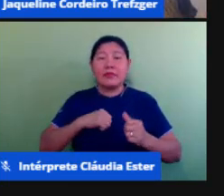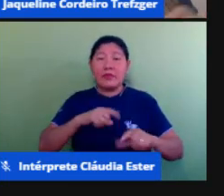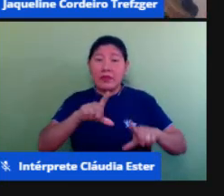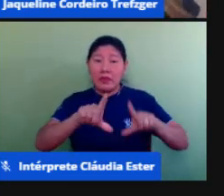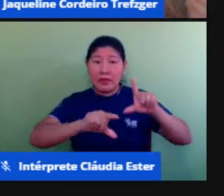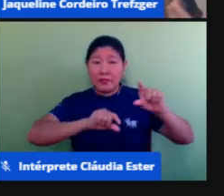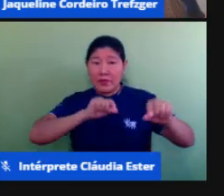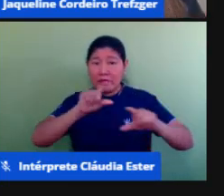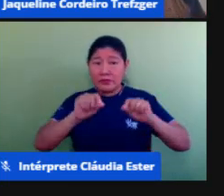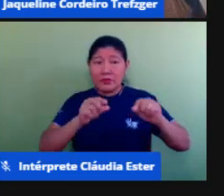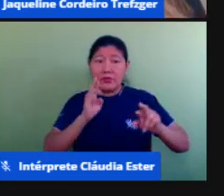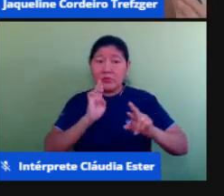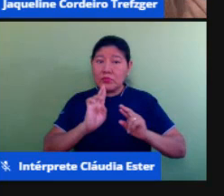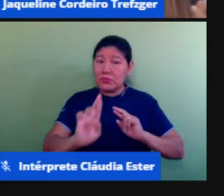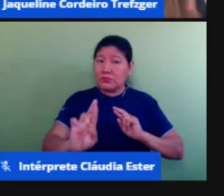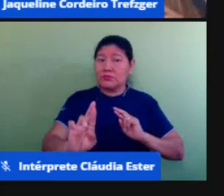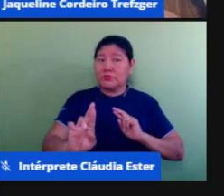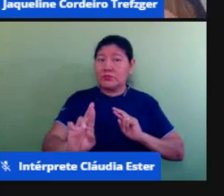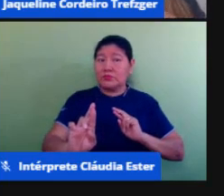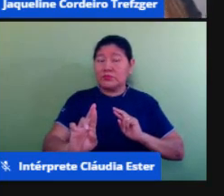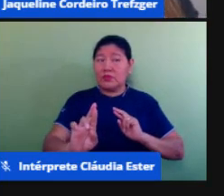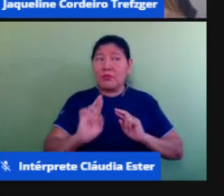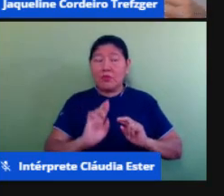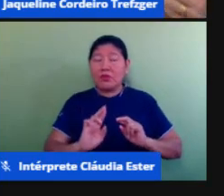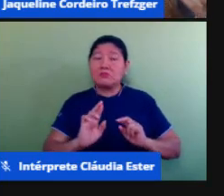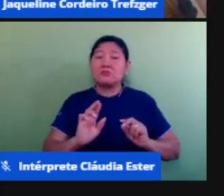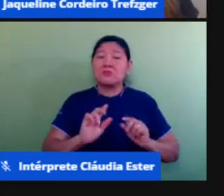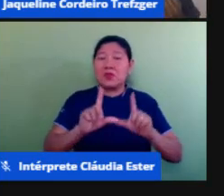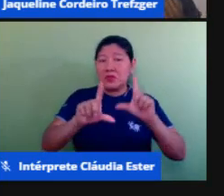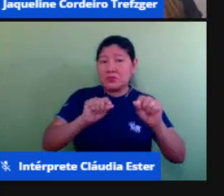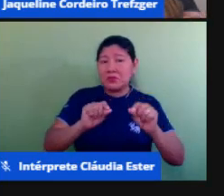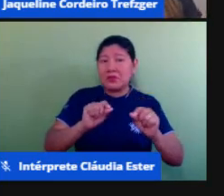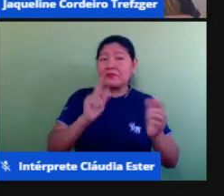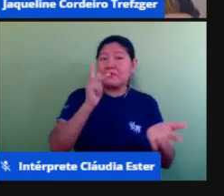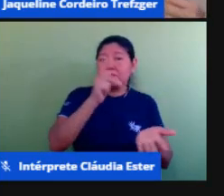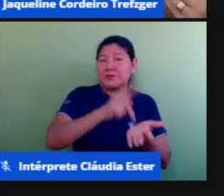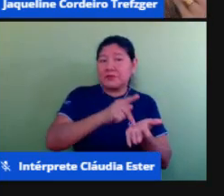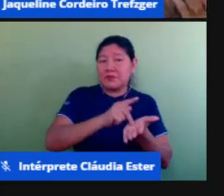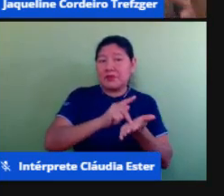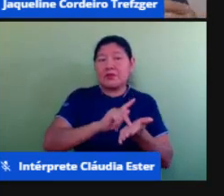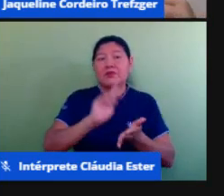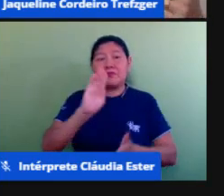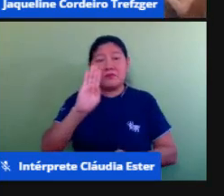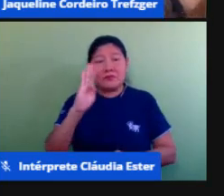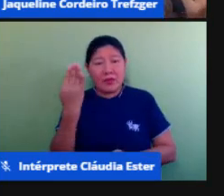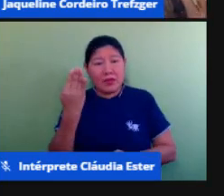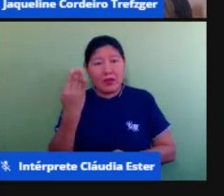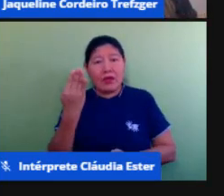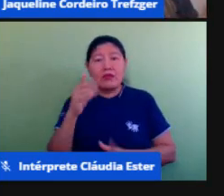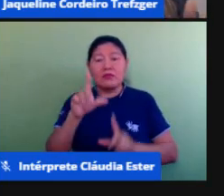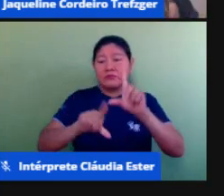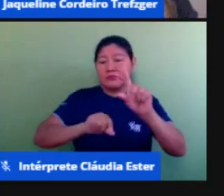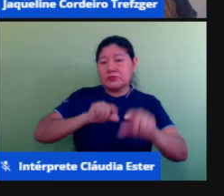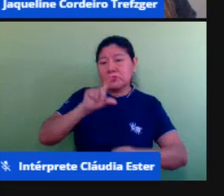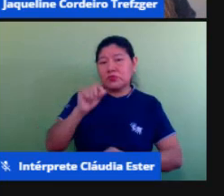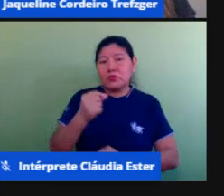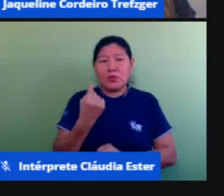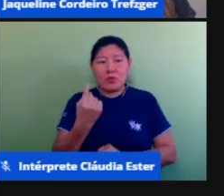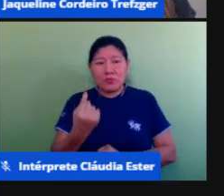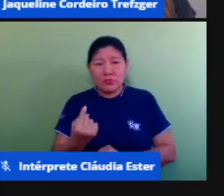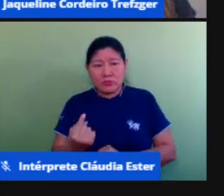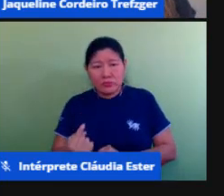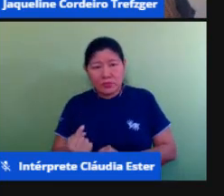uma resposta, eu posso utilizar como verdadeiro ou falso, eu posso utilizar múltipla escolha, resposta curta, associação e